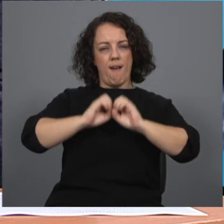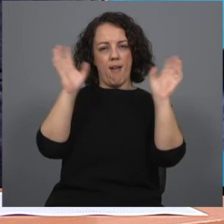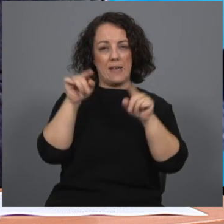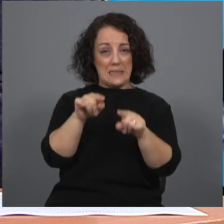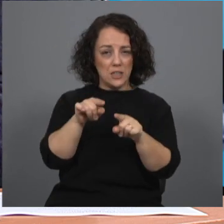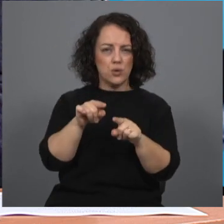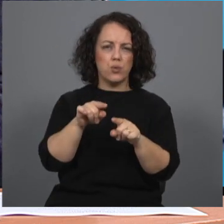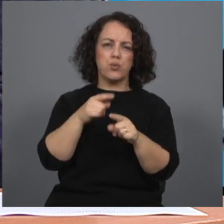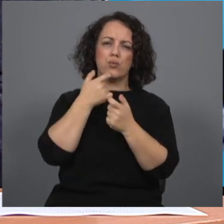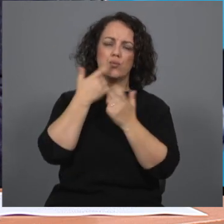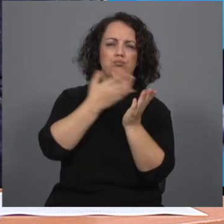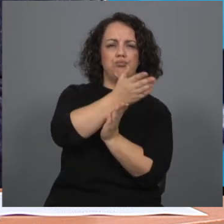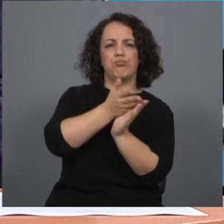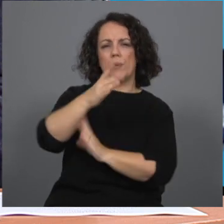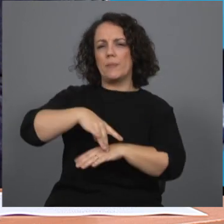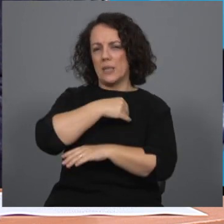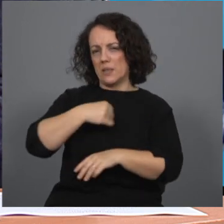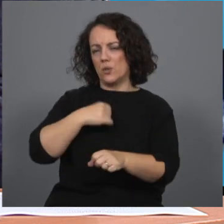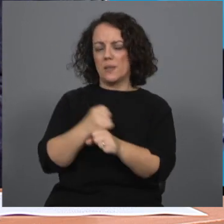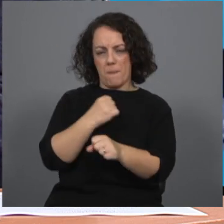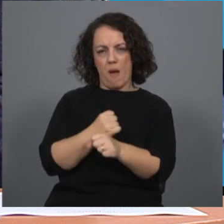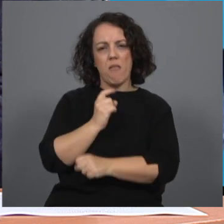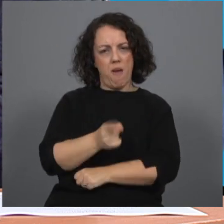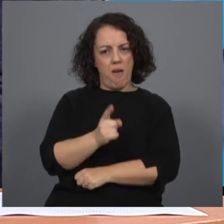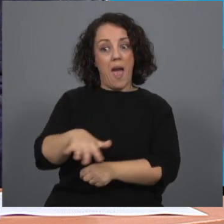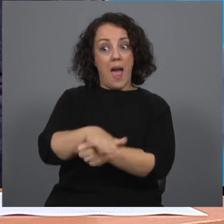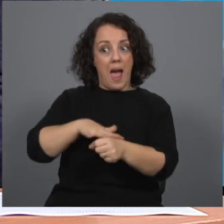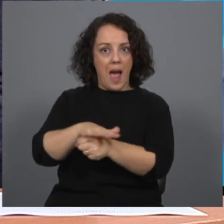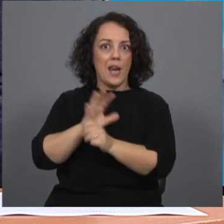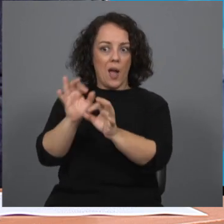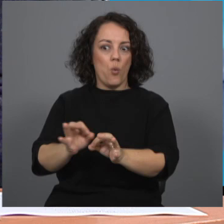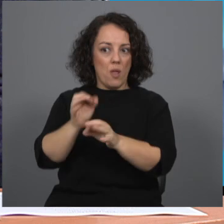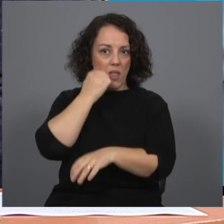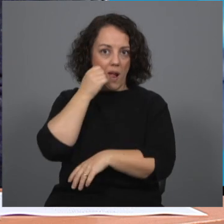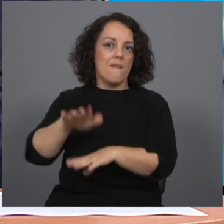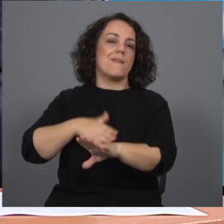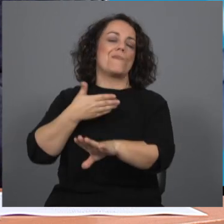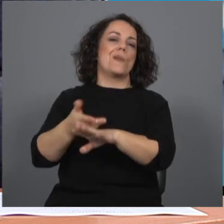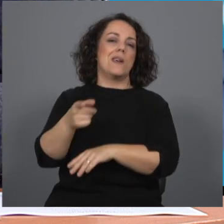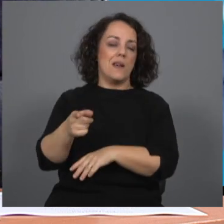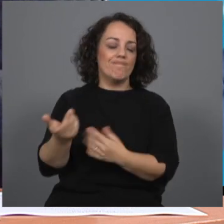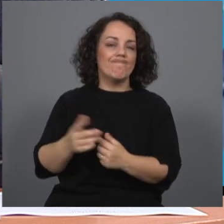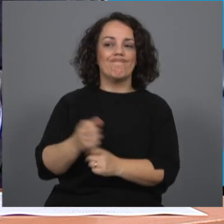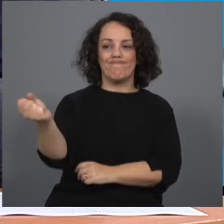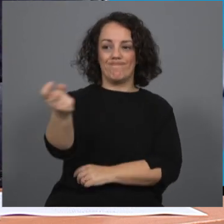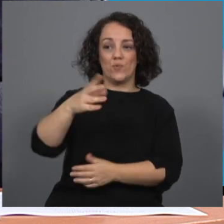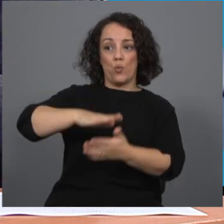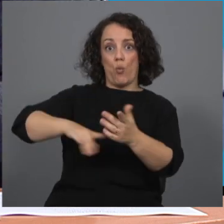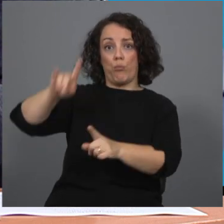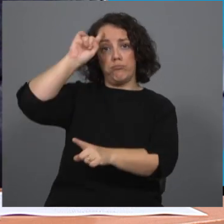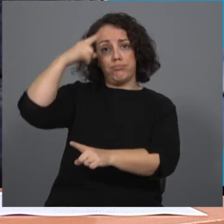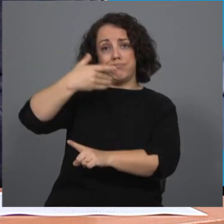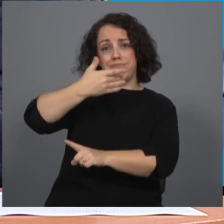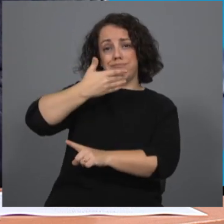transversal à atividade médica, sobretudo na área dos cuidados intensivos, e os meus colegas que sabem muito mais disso do que eu,